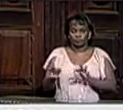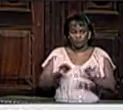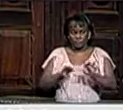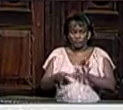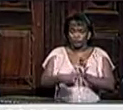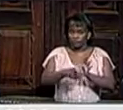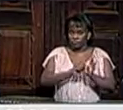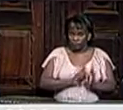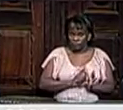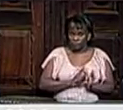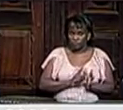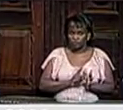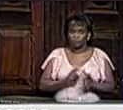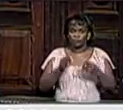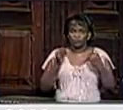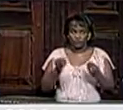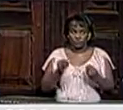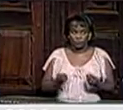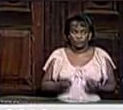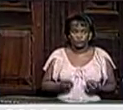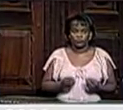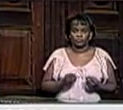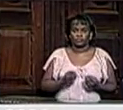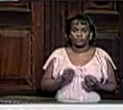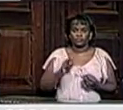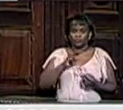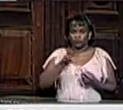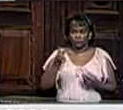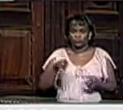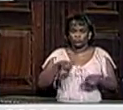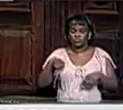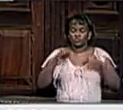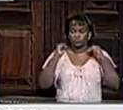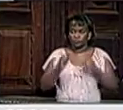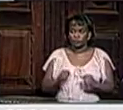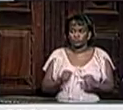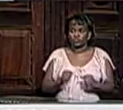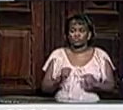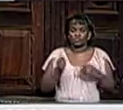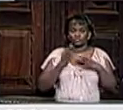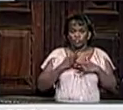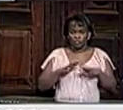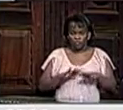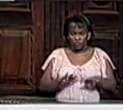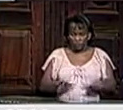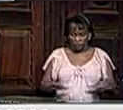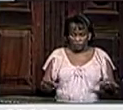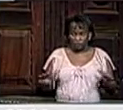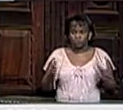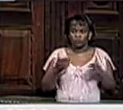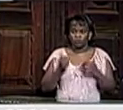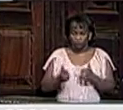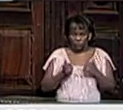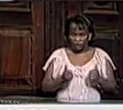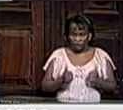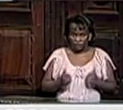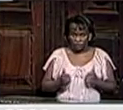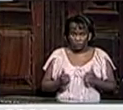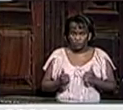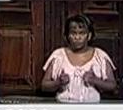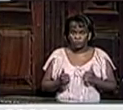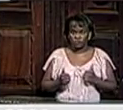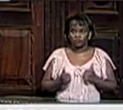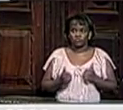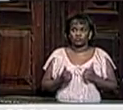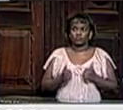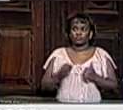preliminar para que a gente possa ter a tranquilidade suficiente